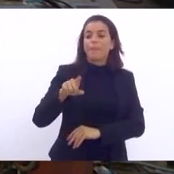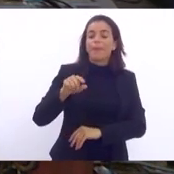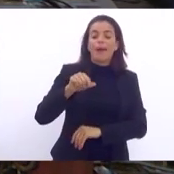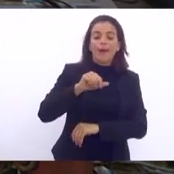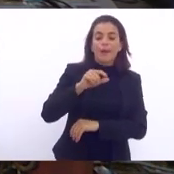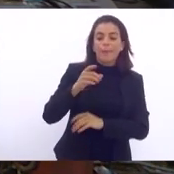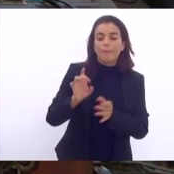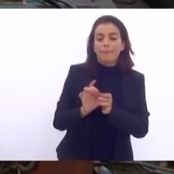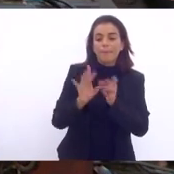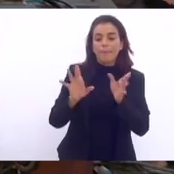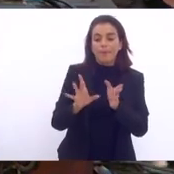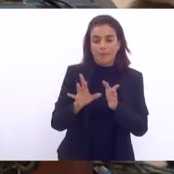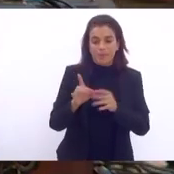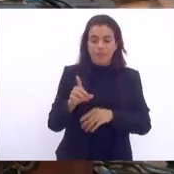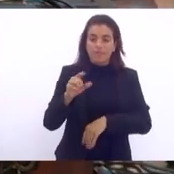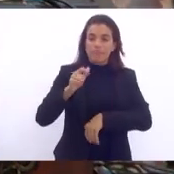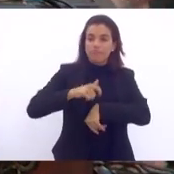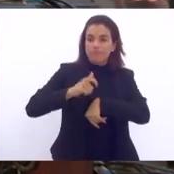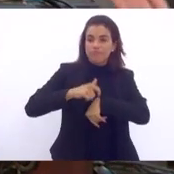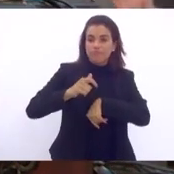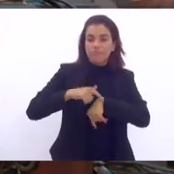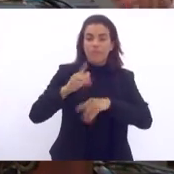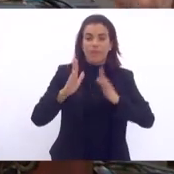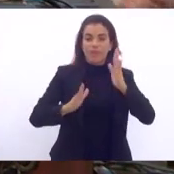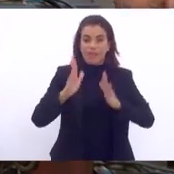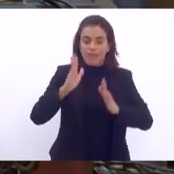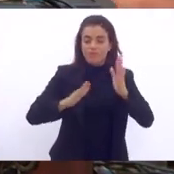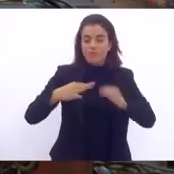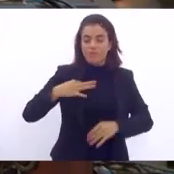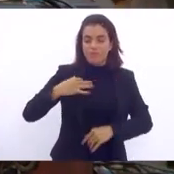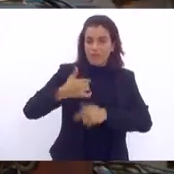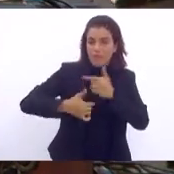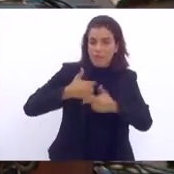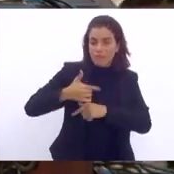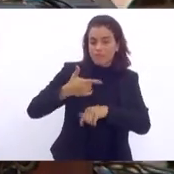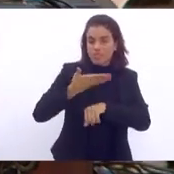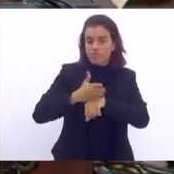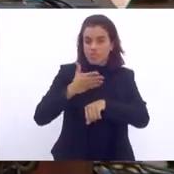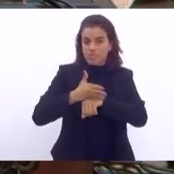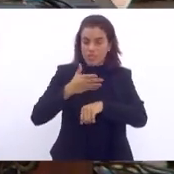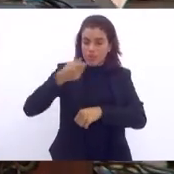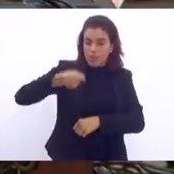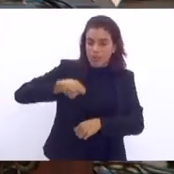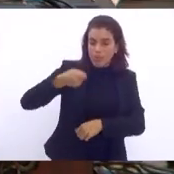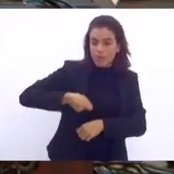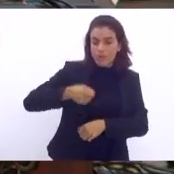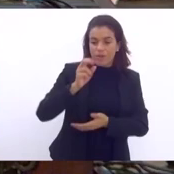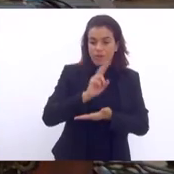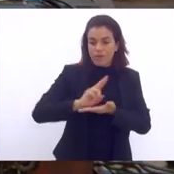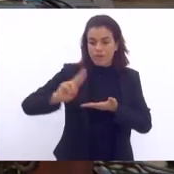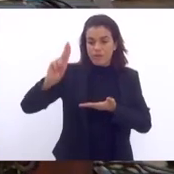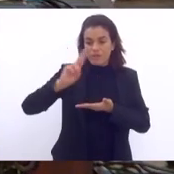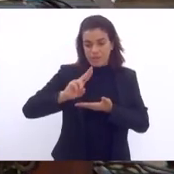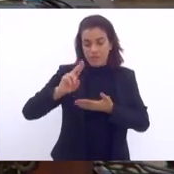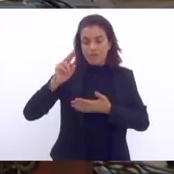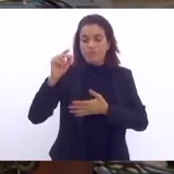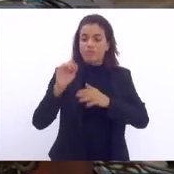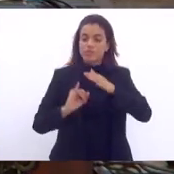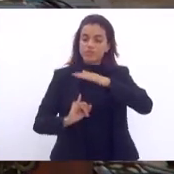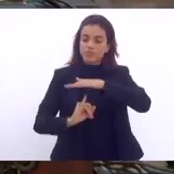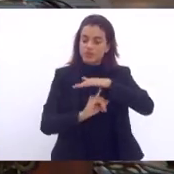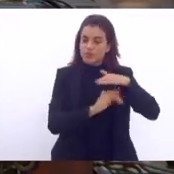serviço voluntário para fins de estágio obrigatório nas universidades e demais instituições públicas e dar